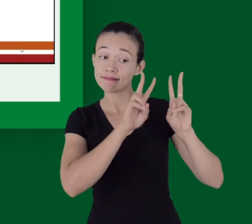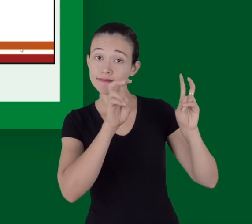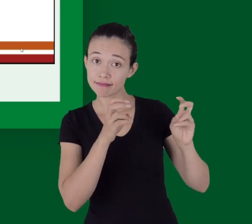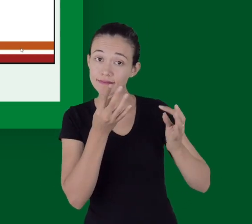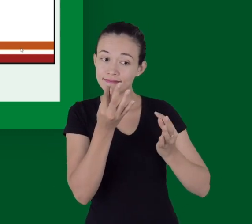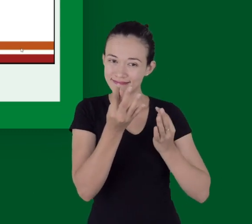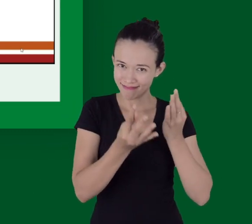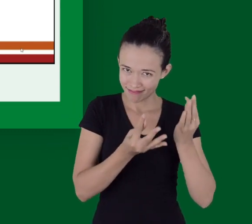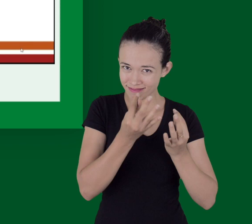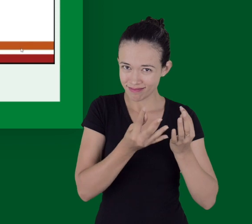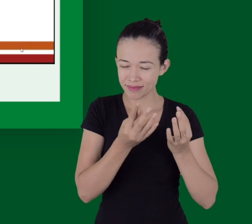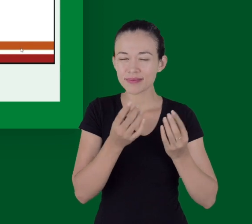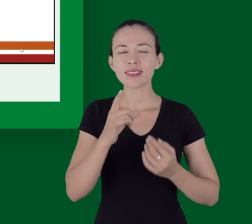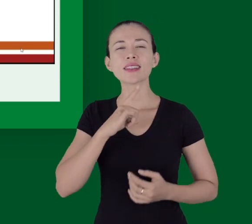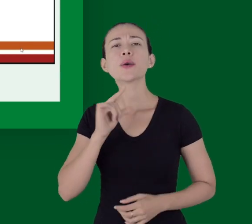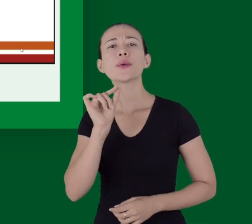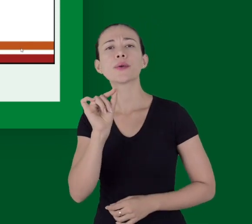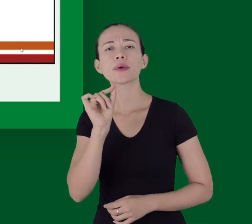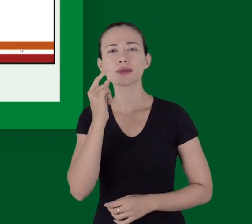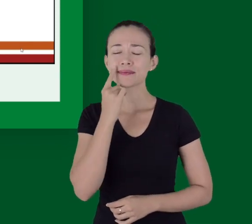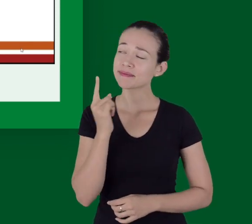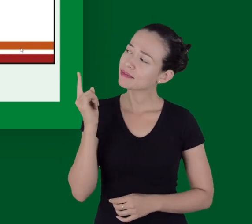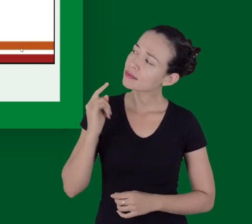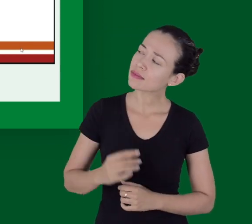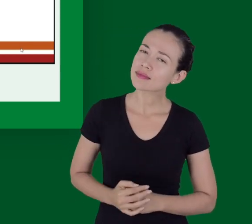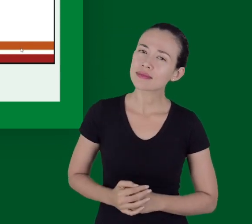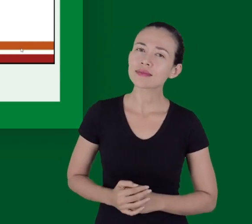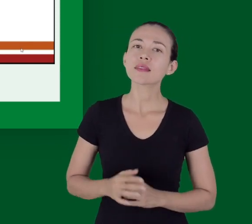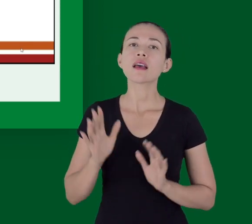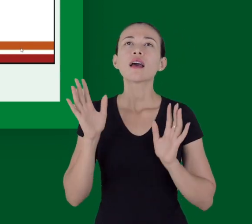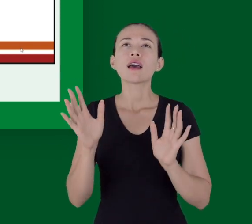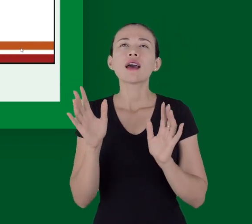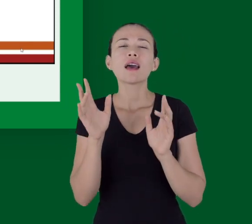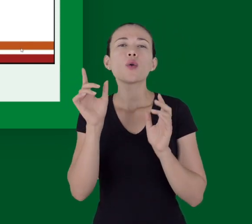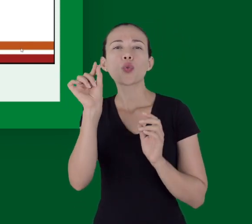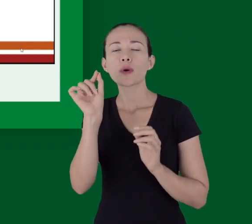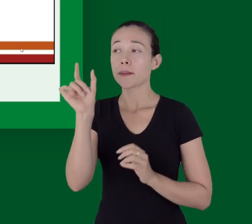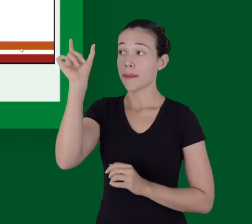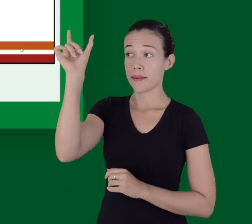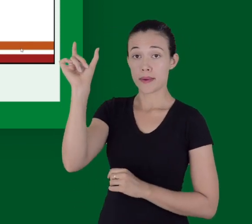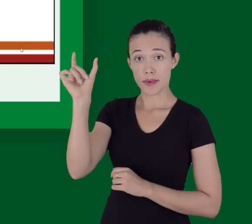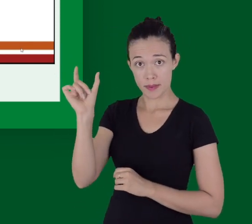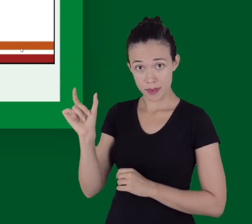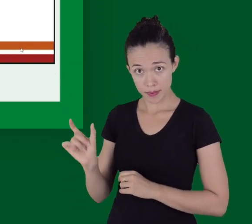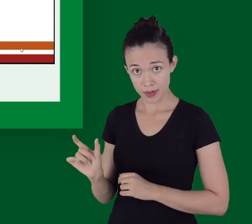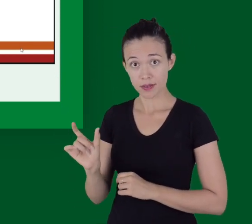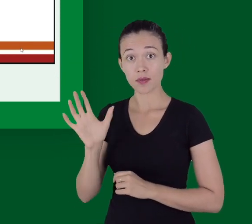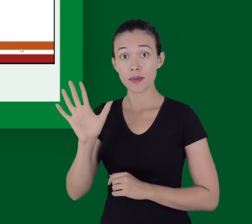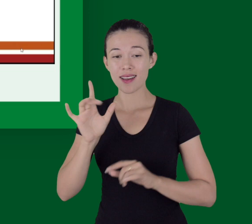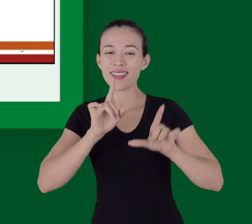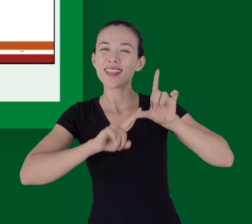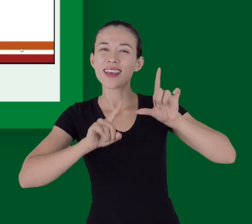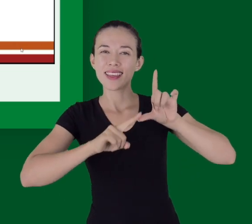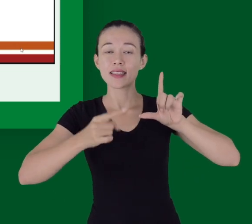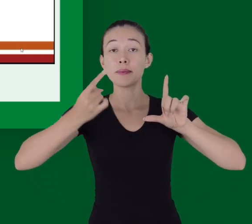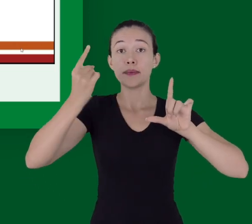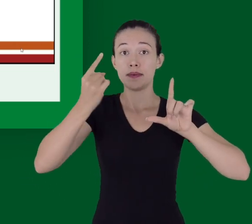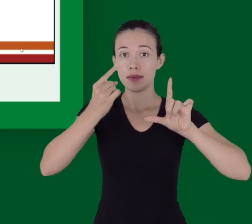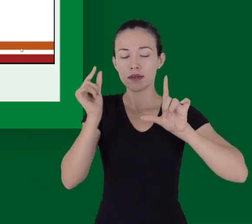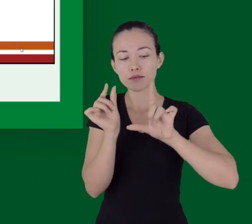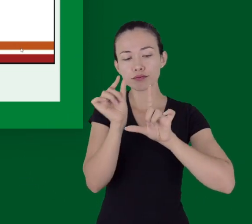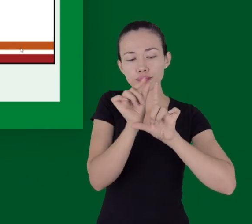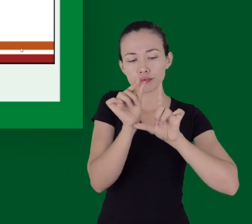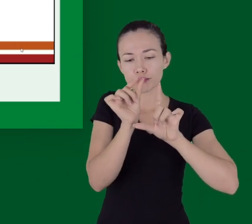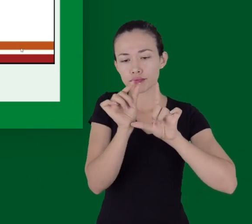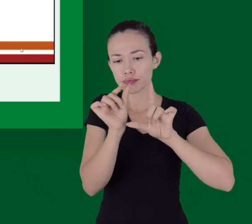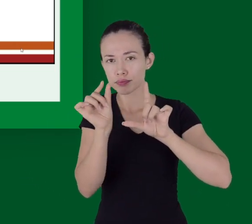a pensar no mnemônico e achar que todas essas medicações vão ser feitas para todo mundo. Então, infartou, vamos começar mnemônico,